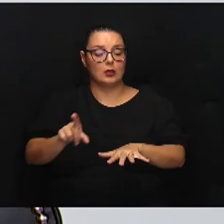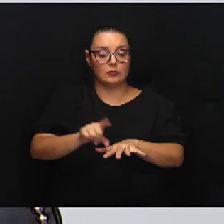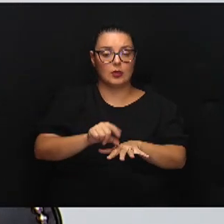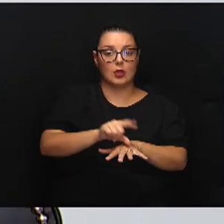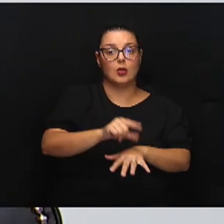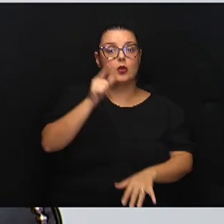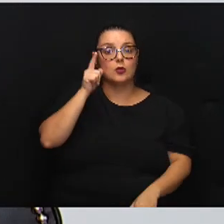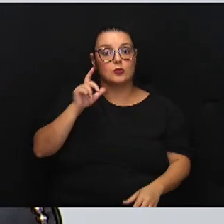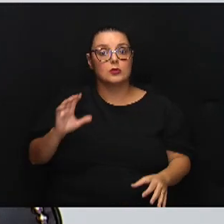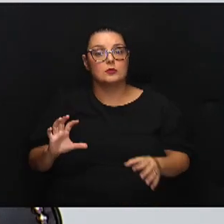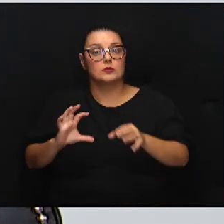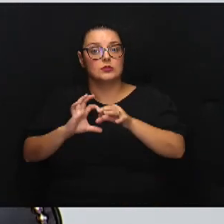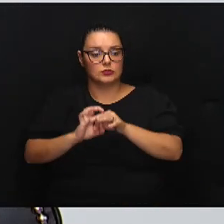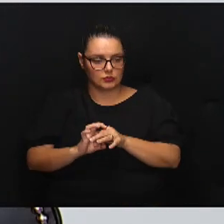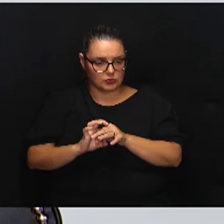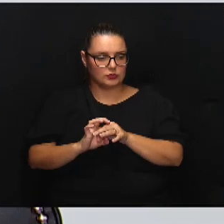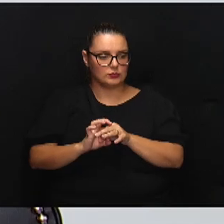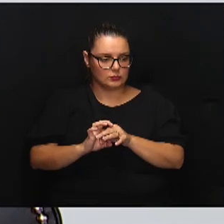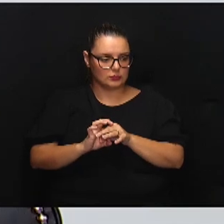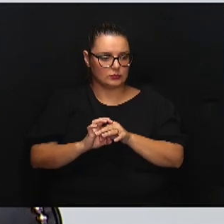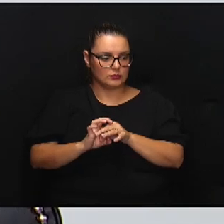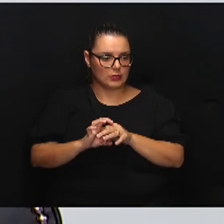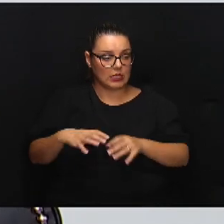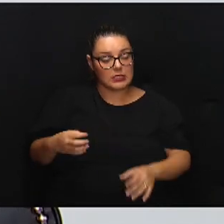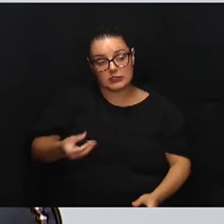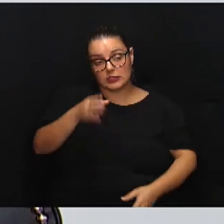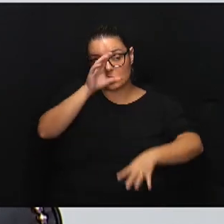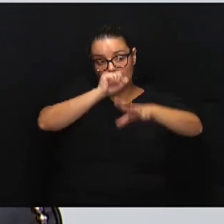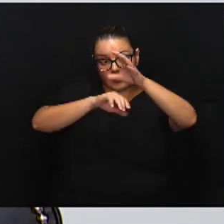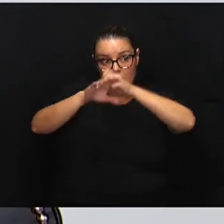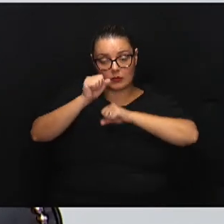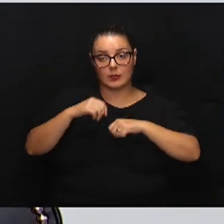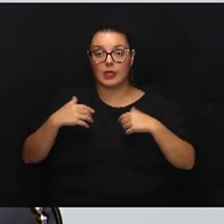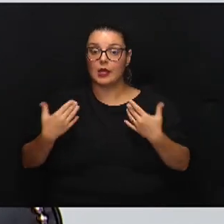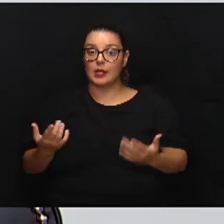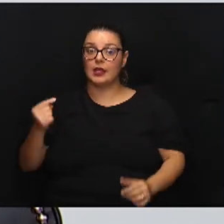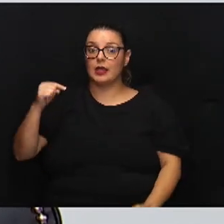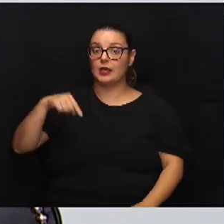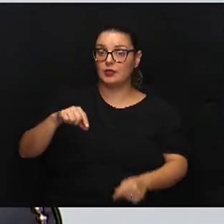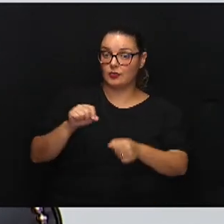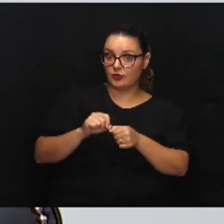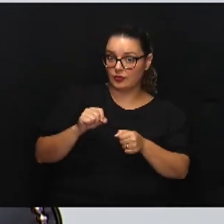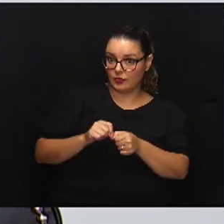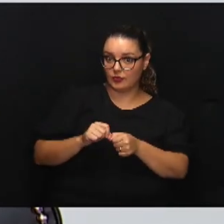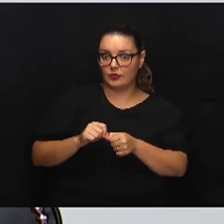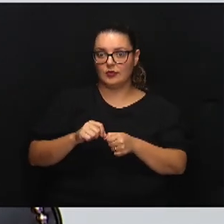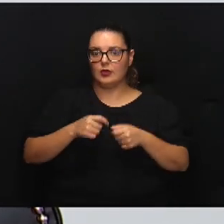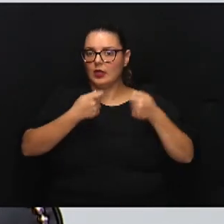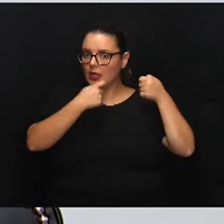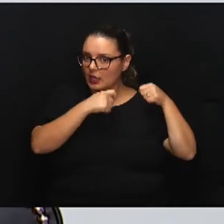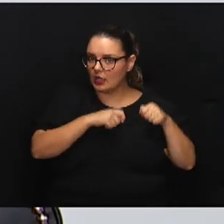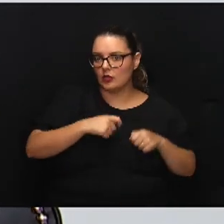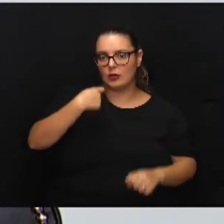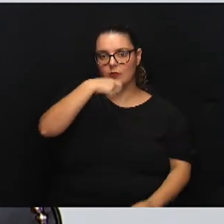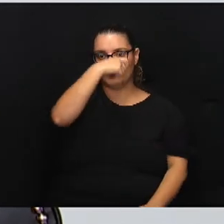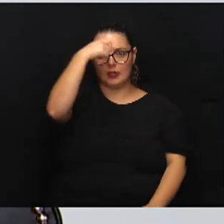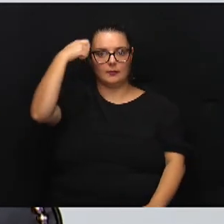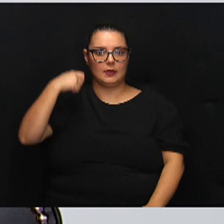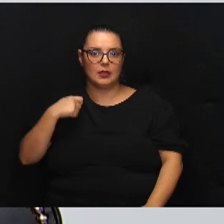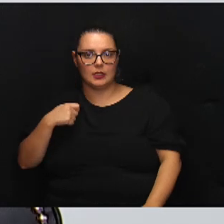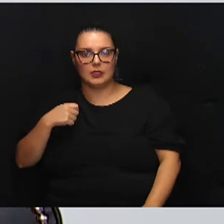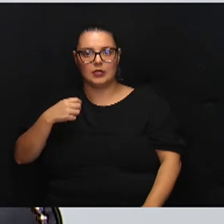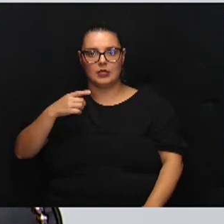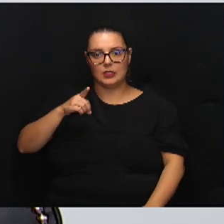consegue unir, então, esse novo aprendizado? Aqui eu faço cabelo, maquiagem, design